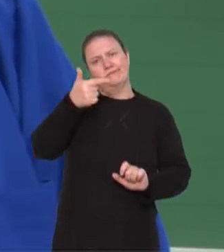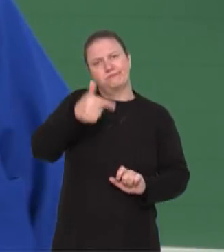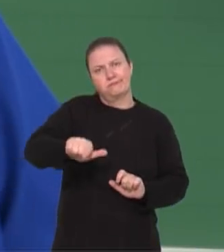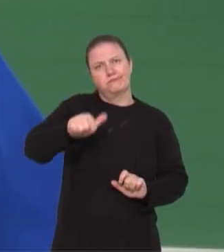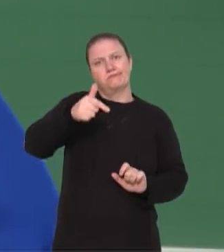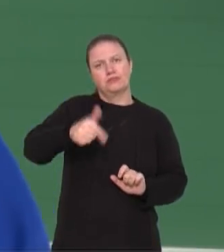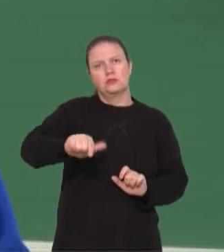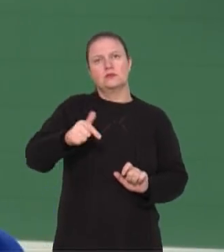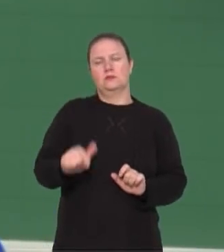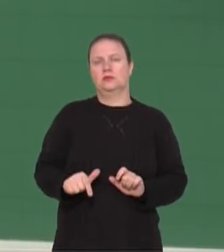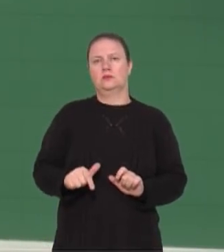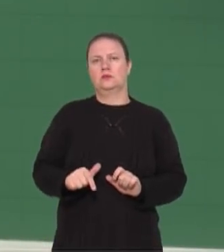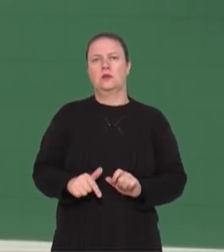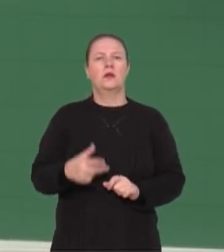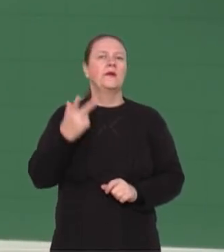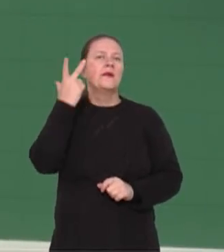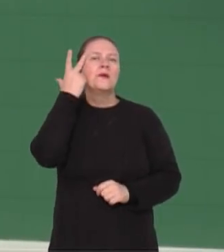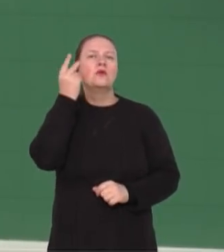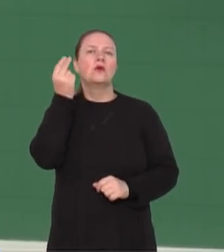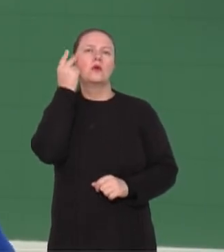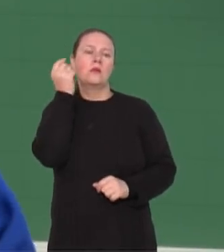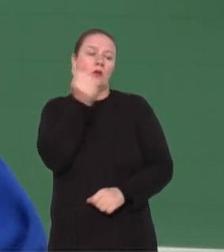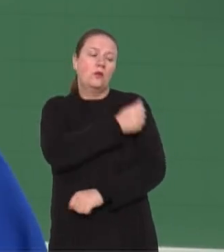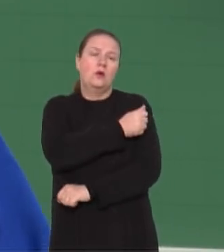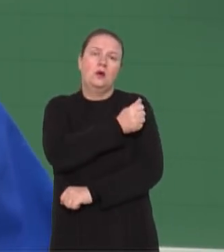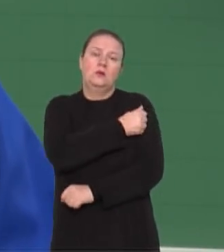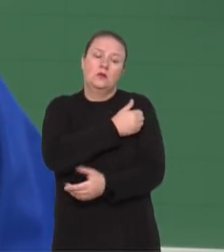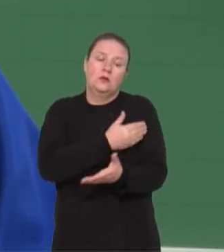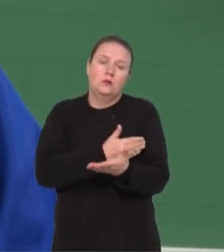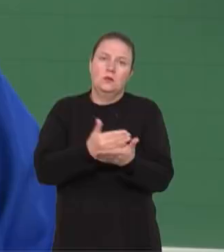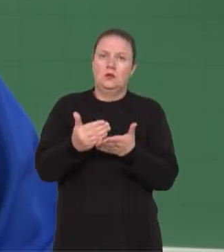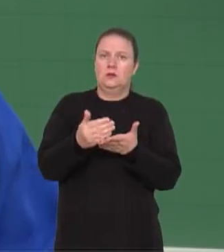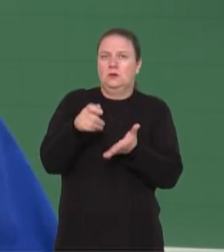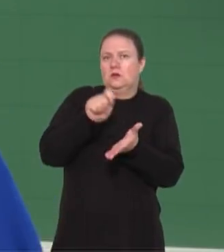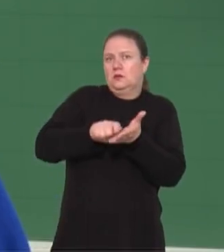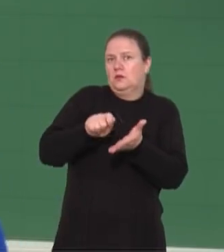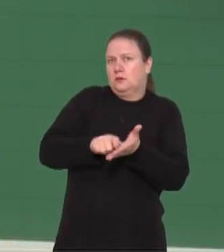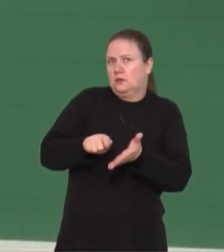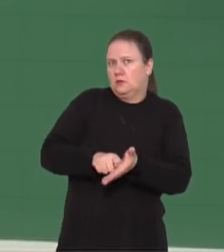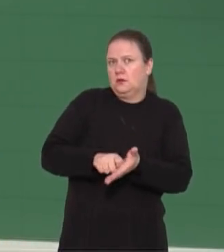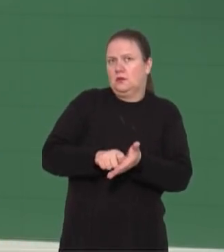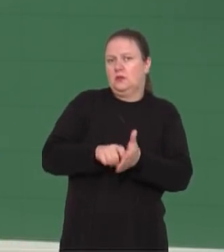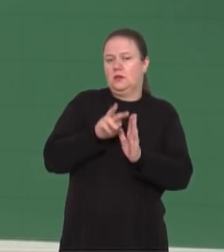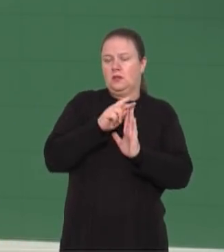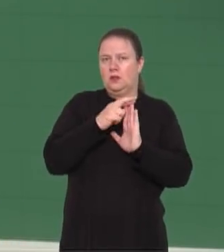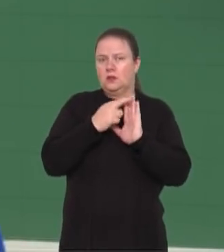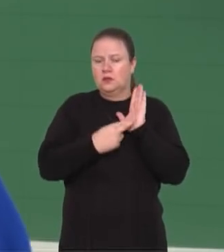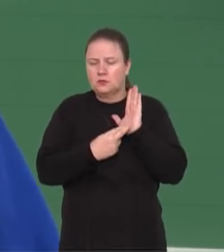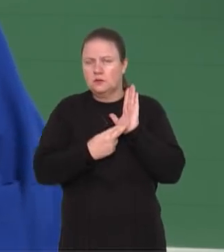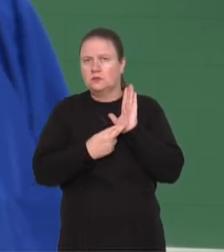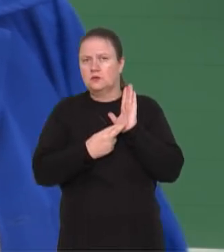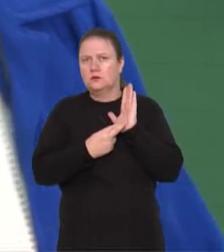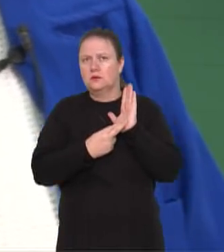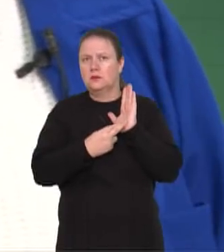é uma ação comum dos alunos principiantes na escrita, quando estão aprendendo a fazer as primeiras redações